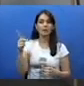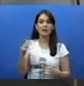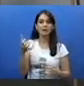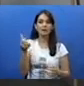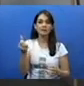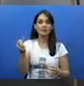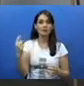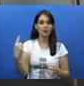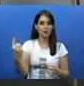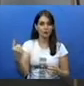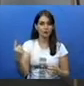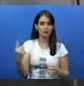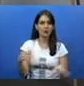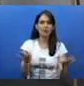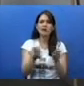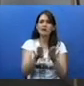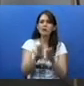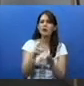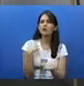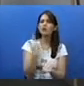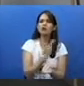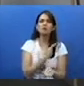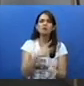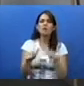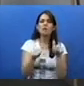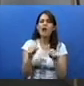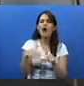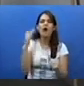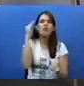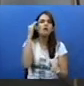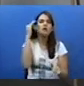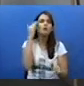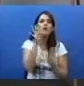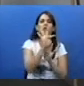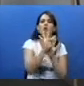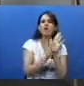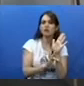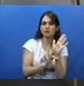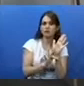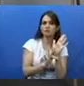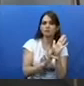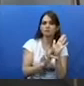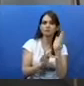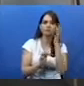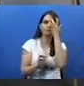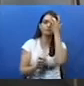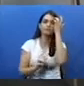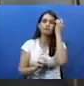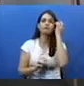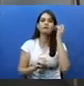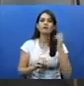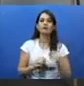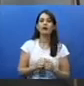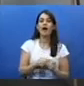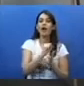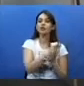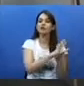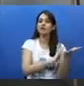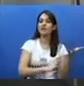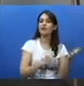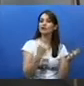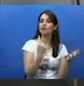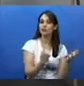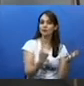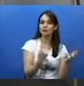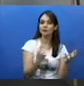61. Vamos trabalhar o Entender o Texto, páginas 61 e 62. A atividade 1 da